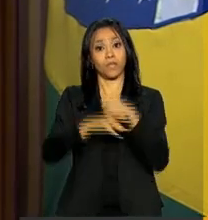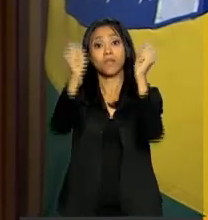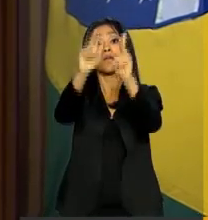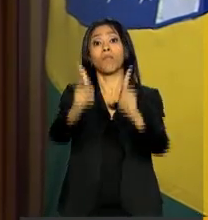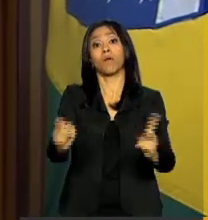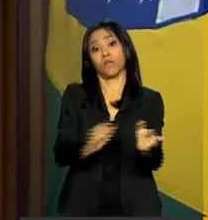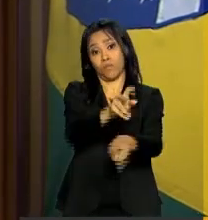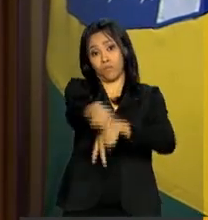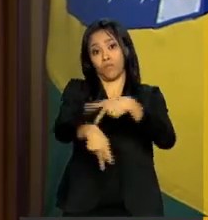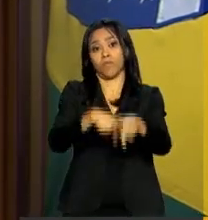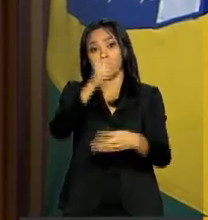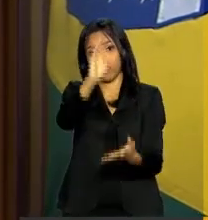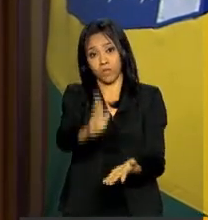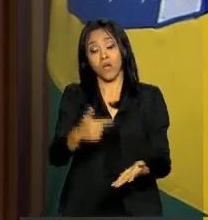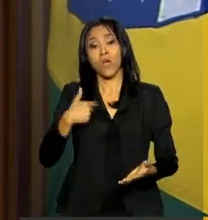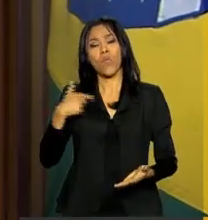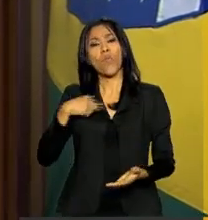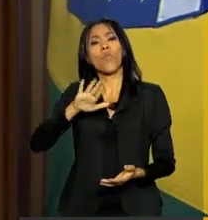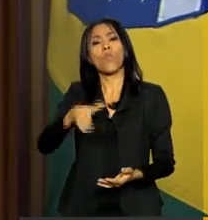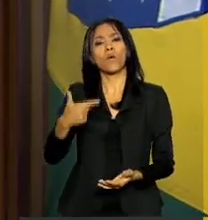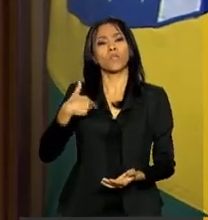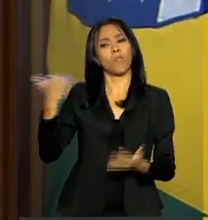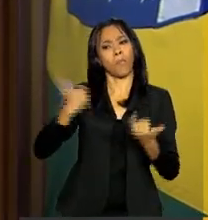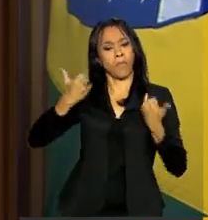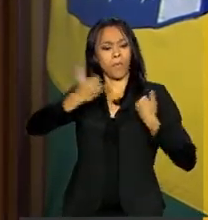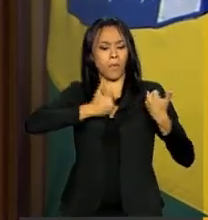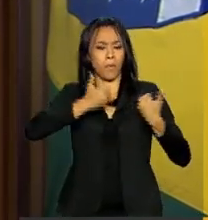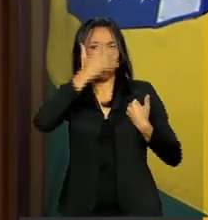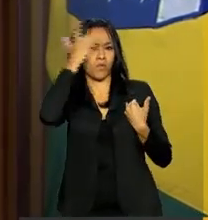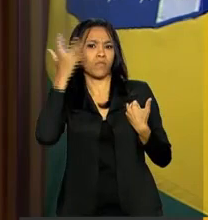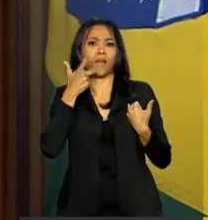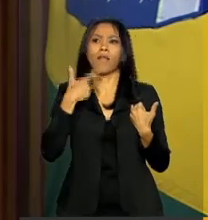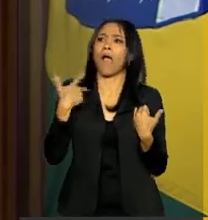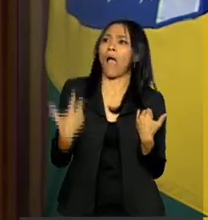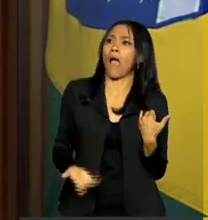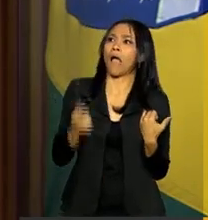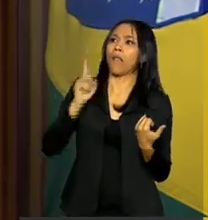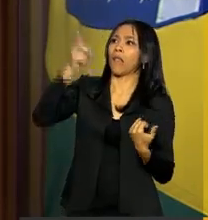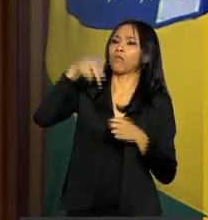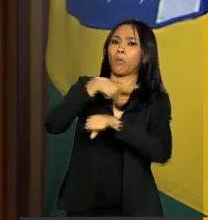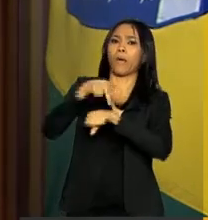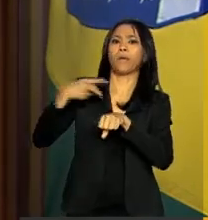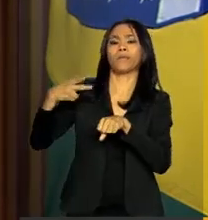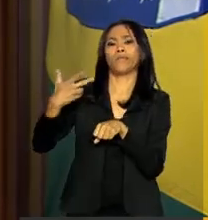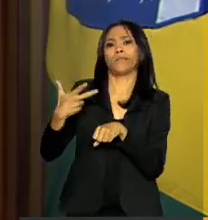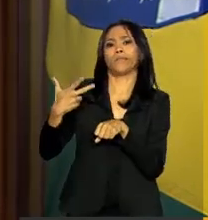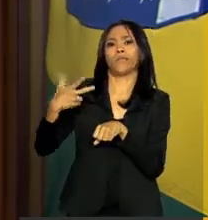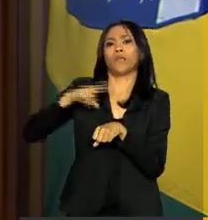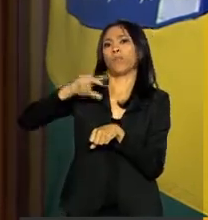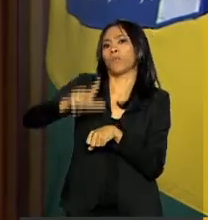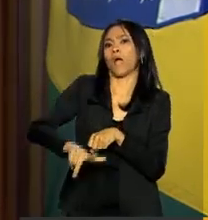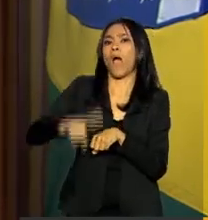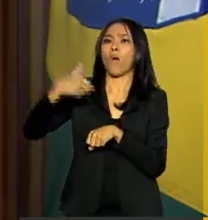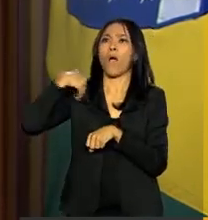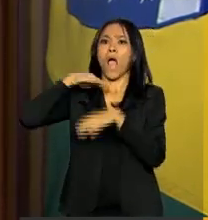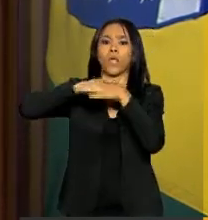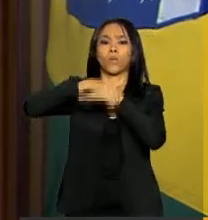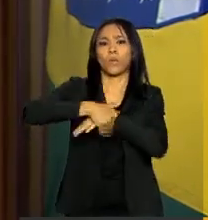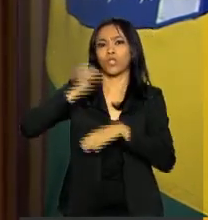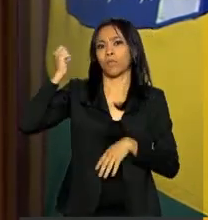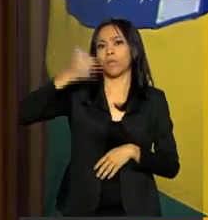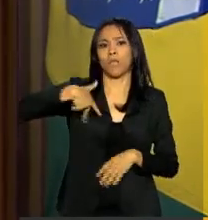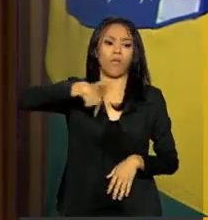confesso que quando ouço relatos aqui de pessoas que vêm jamais vai lisboa eu saio à noite tranquilamente e matri